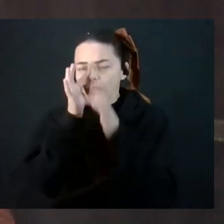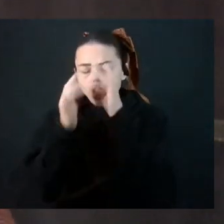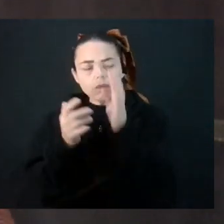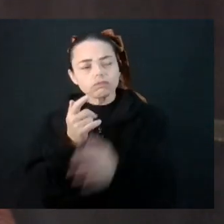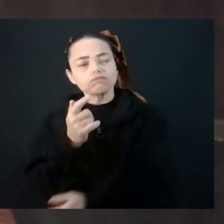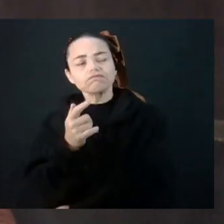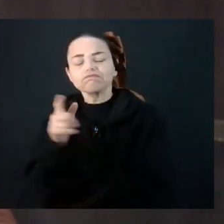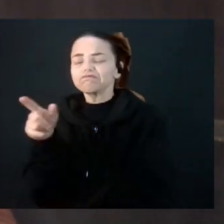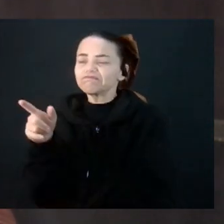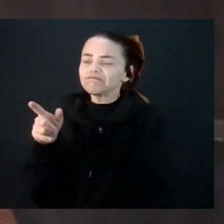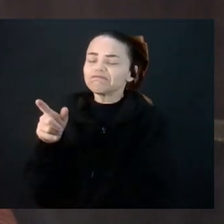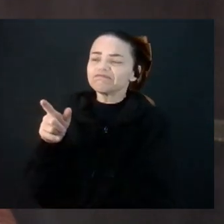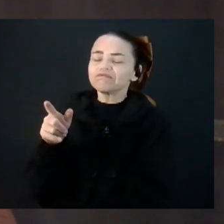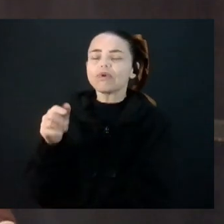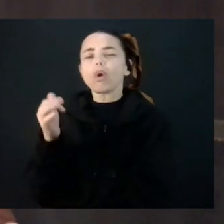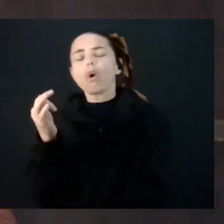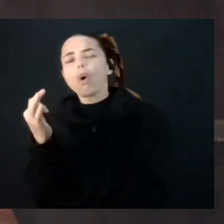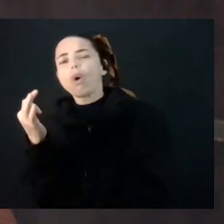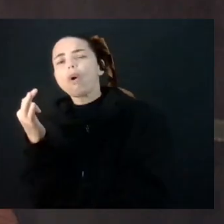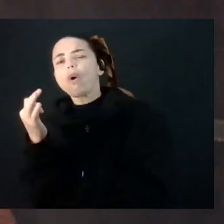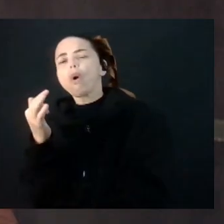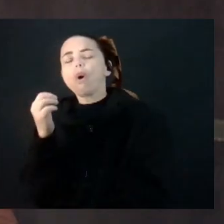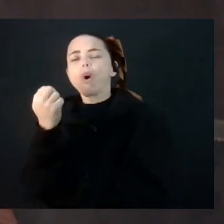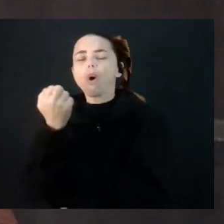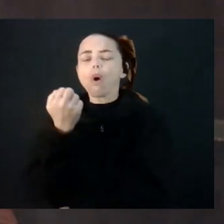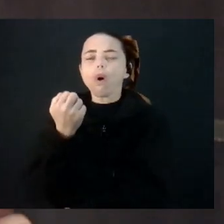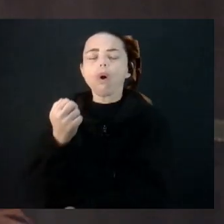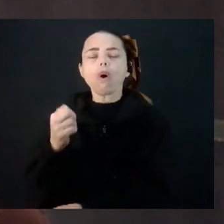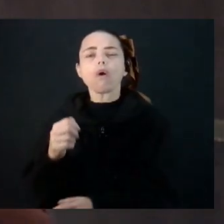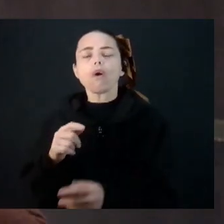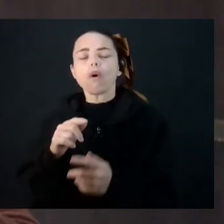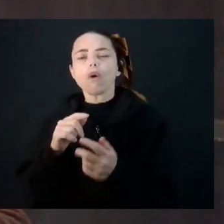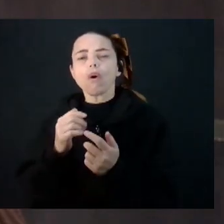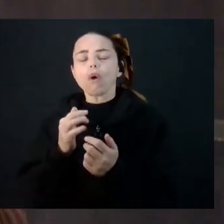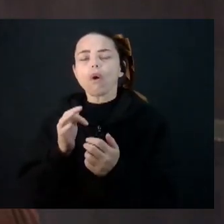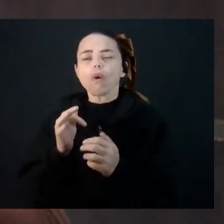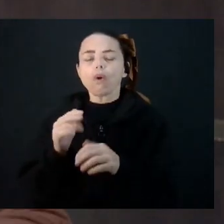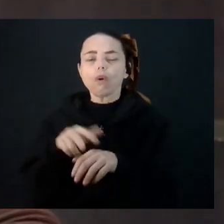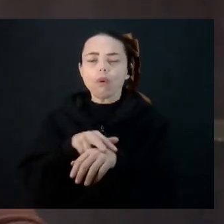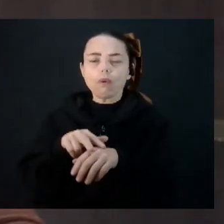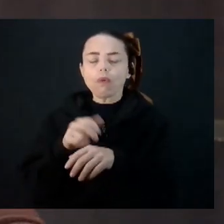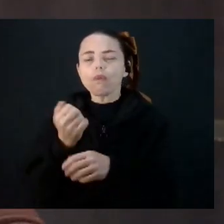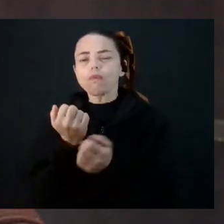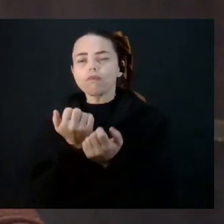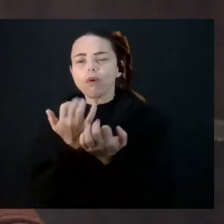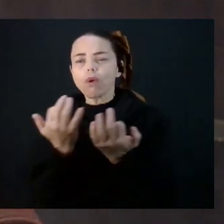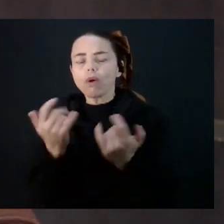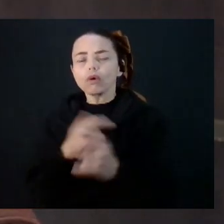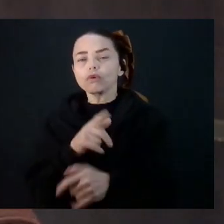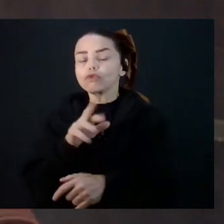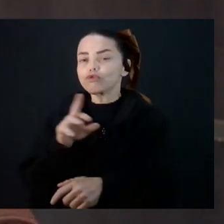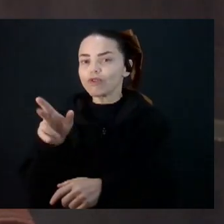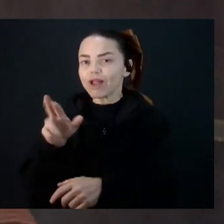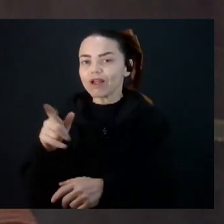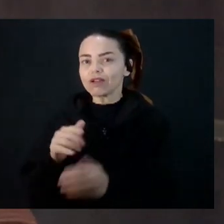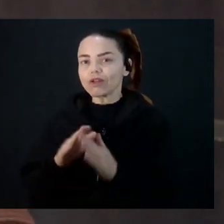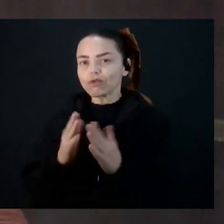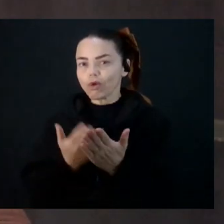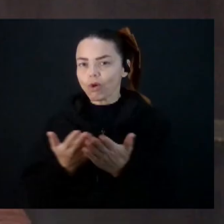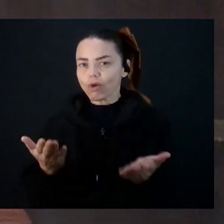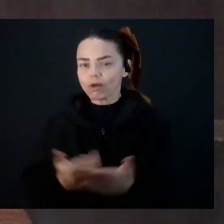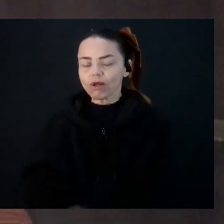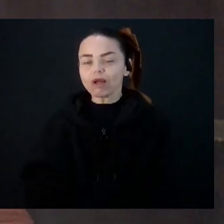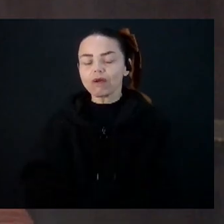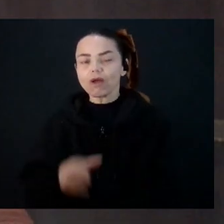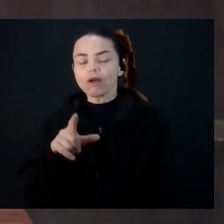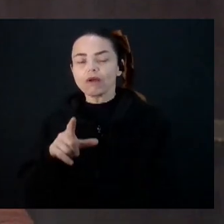não parecem, né, fazer tanto parte do dia escolar da criança, mas ali vai ser o gancho para que você possa realmente começar